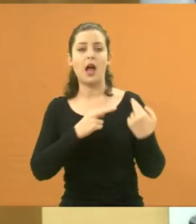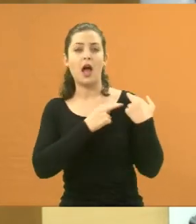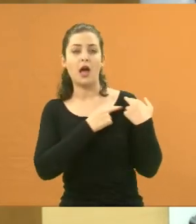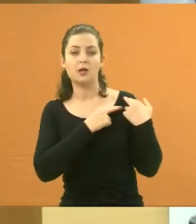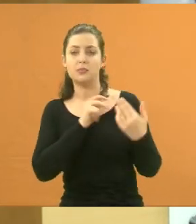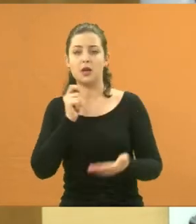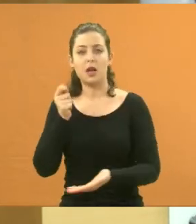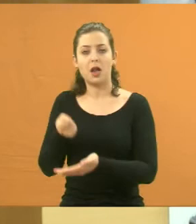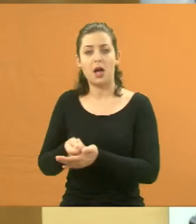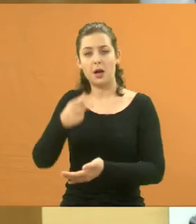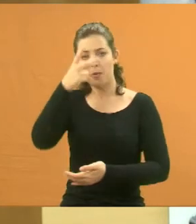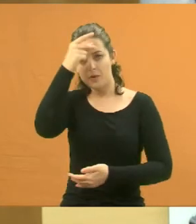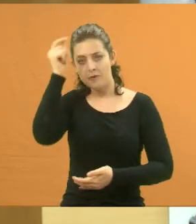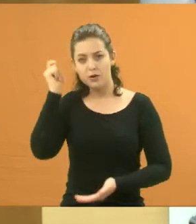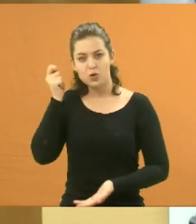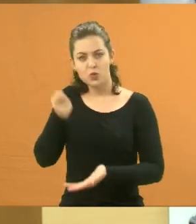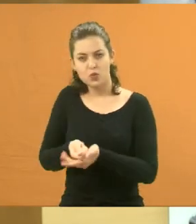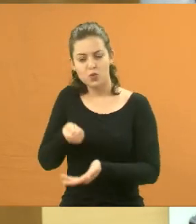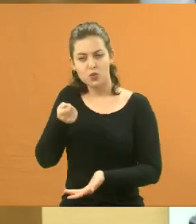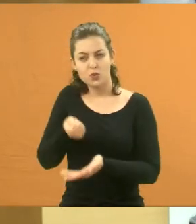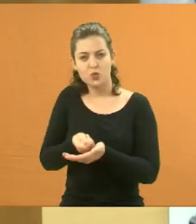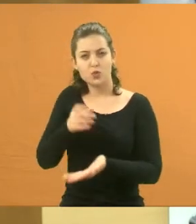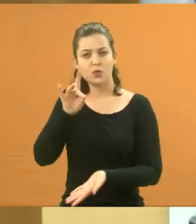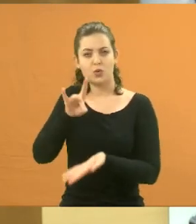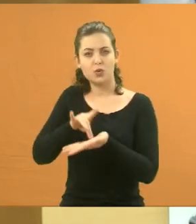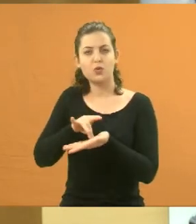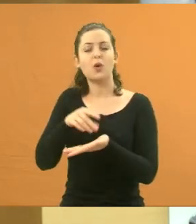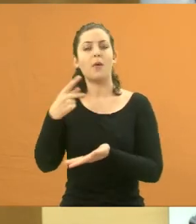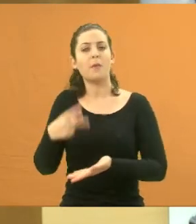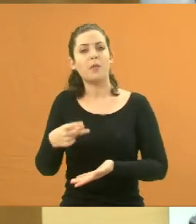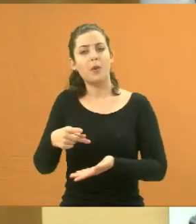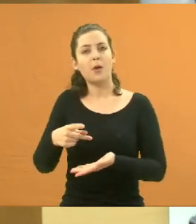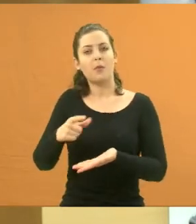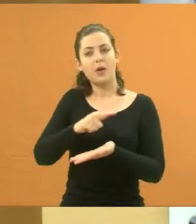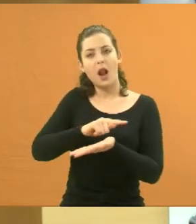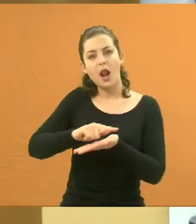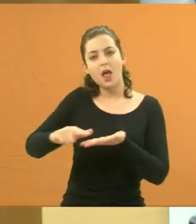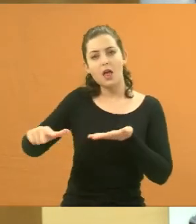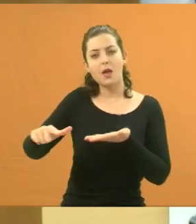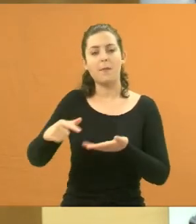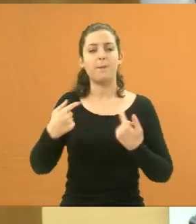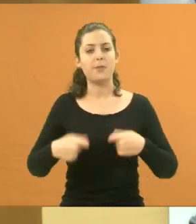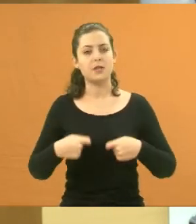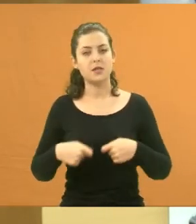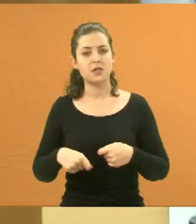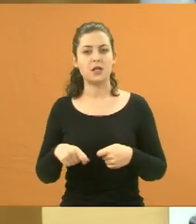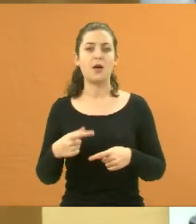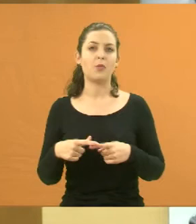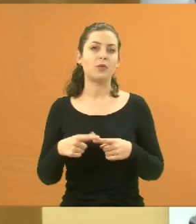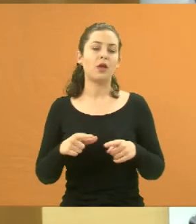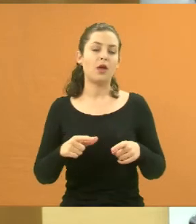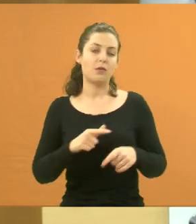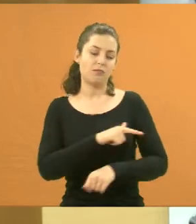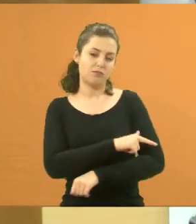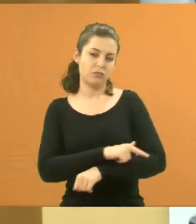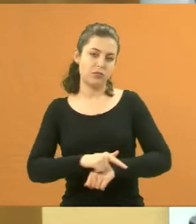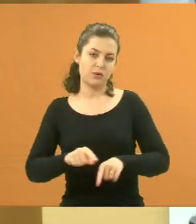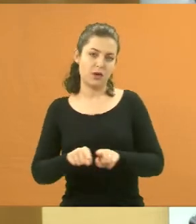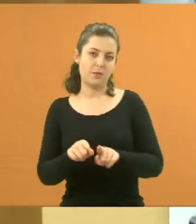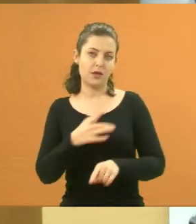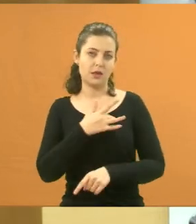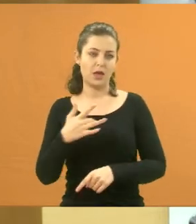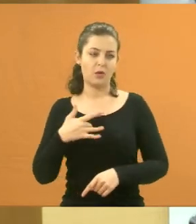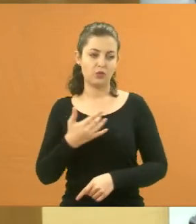responsabilizando o poder público com uma cobrança mais efetiva na questão da limpeza, principalmente porque é questão de higiene e saúde